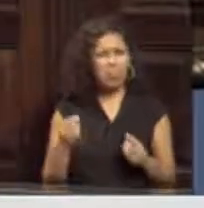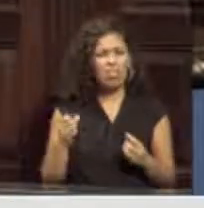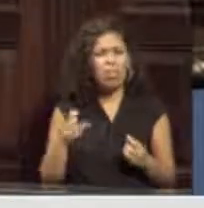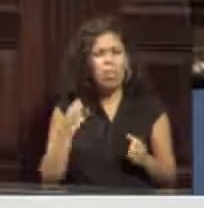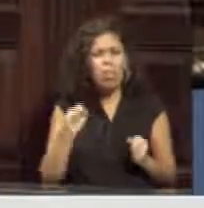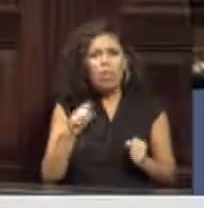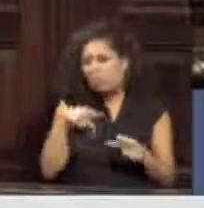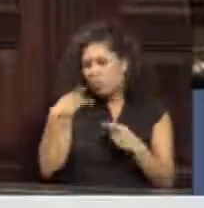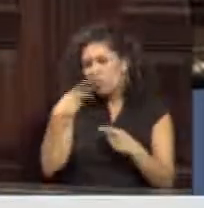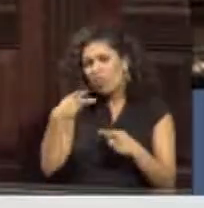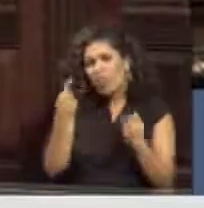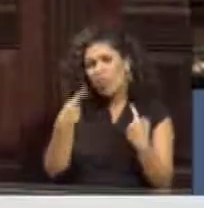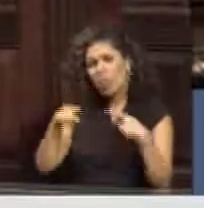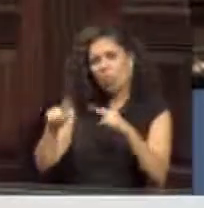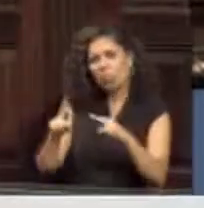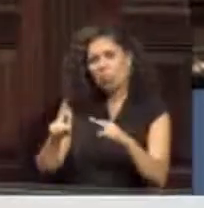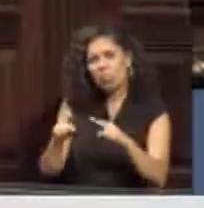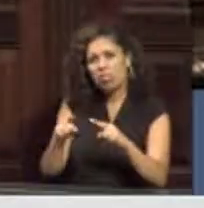a BRF.